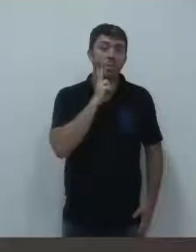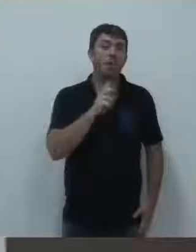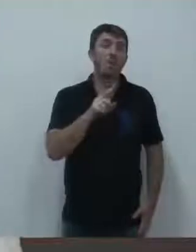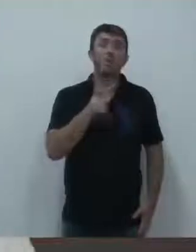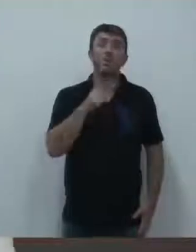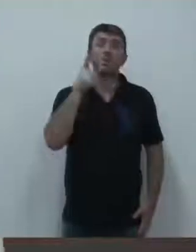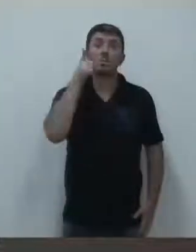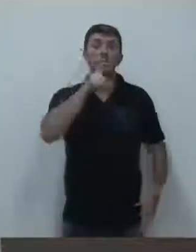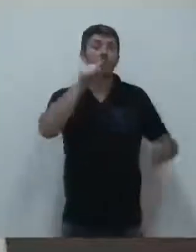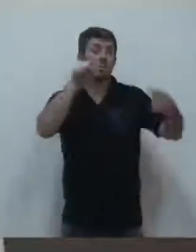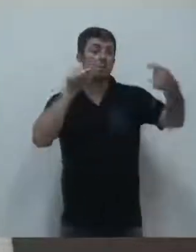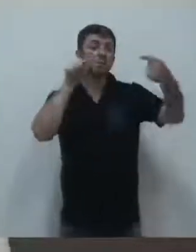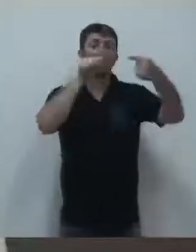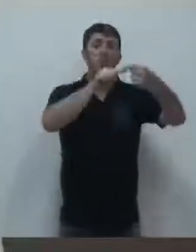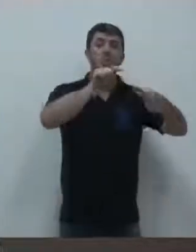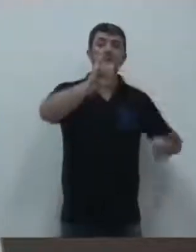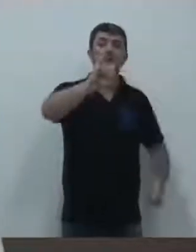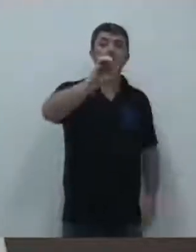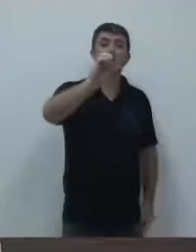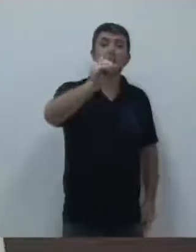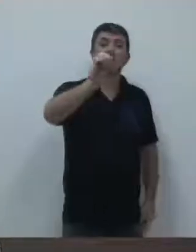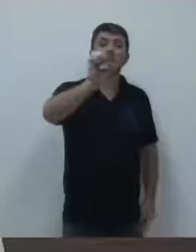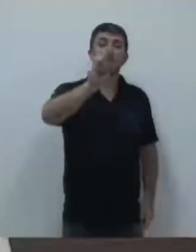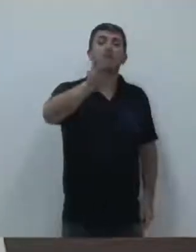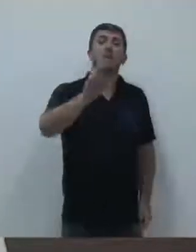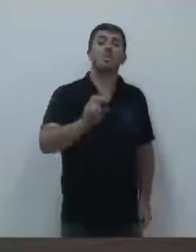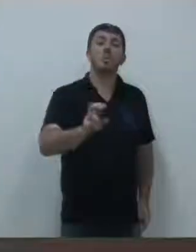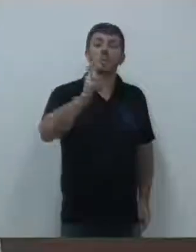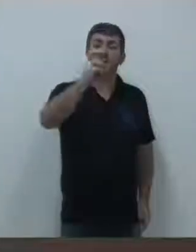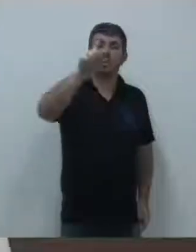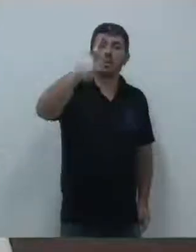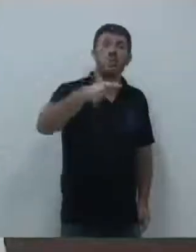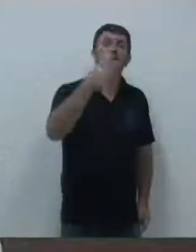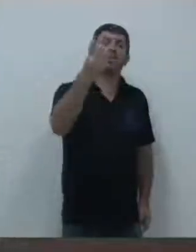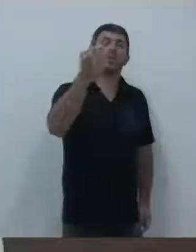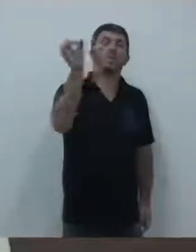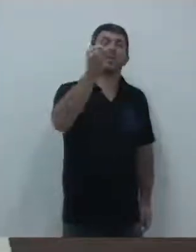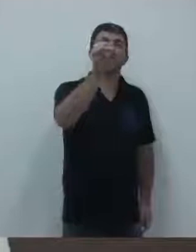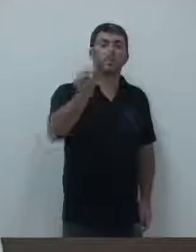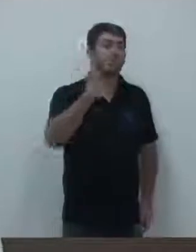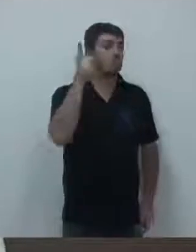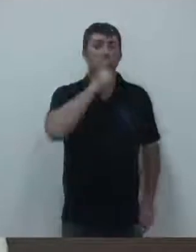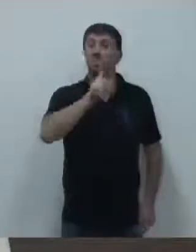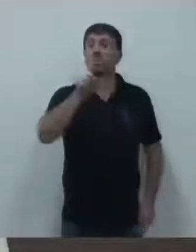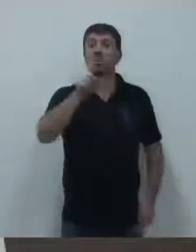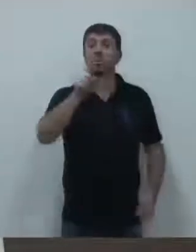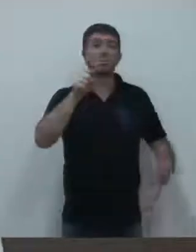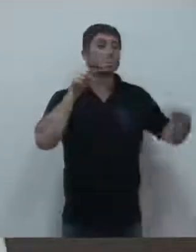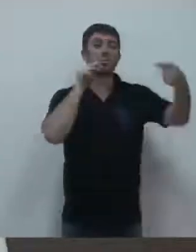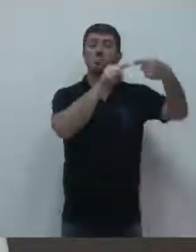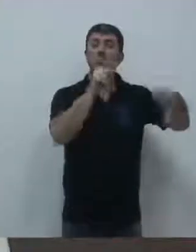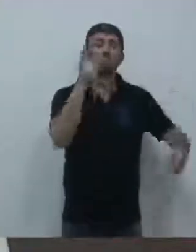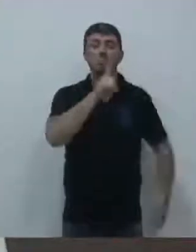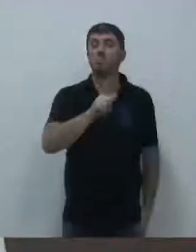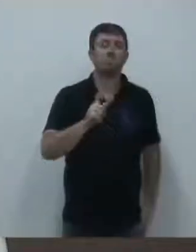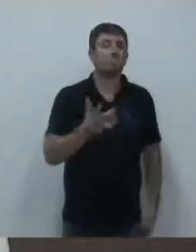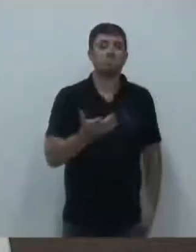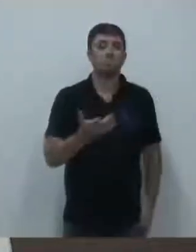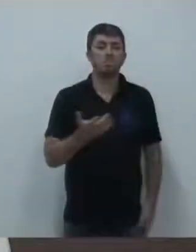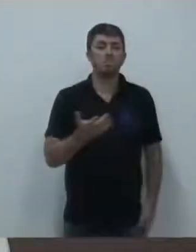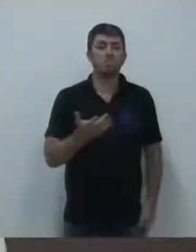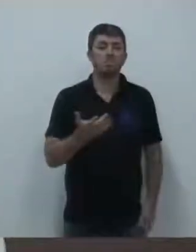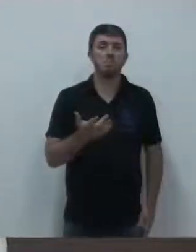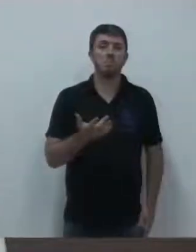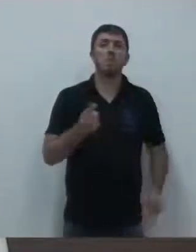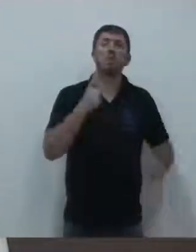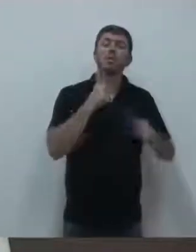5,3% do IDEB. Os pontos positivos que nós temos aqui em Vinhedo, e aqui eu faço questão de deixar bem claro, é porque a